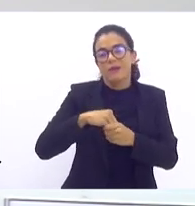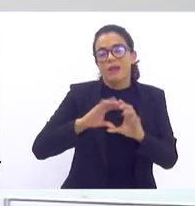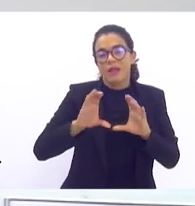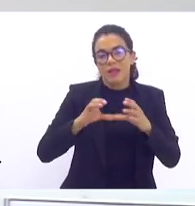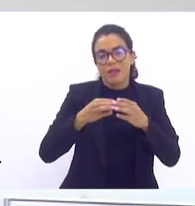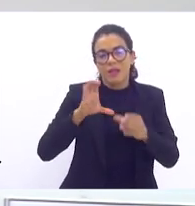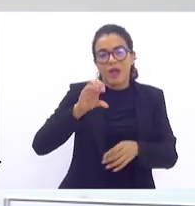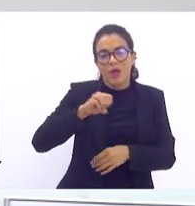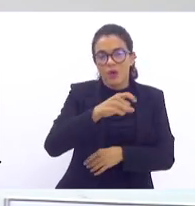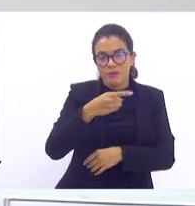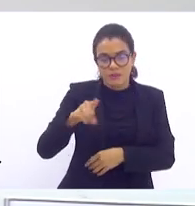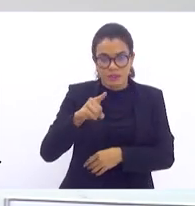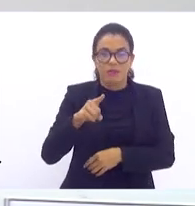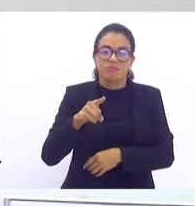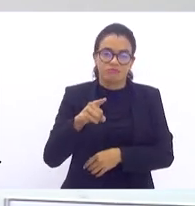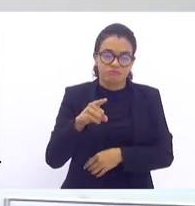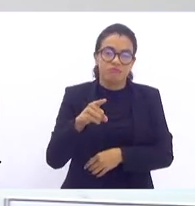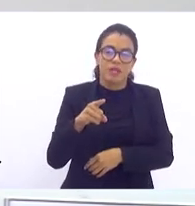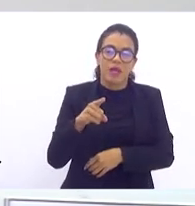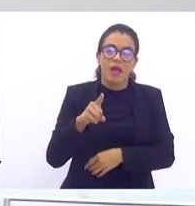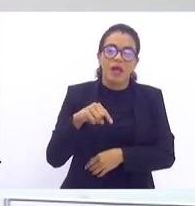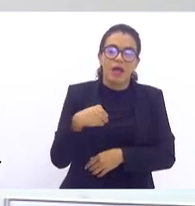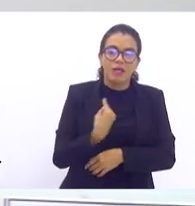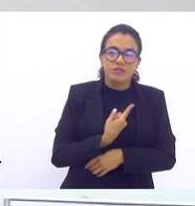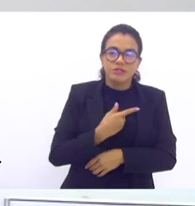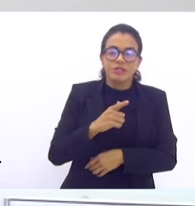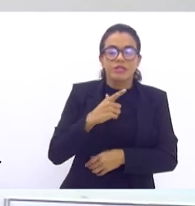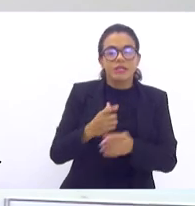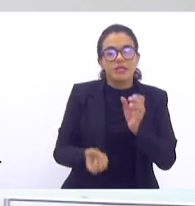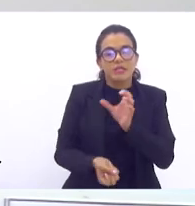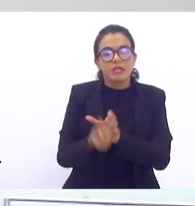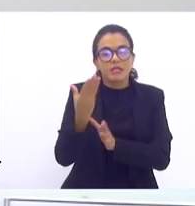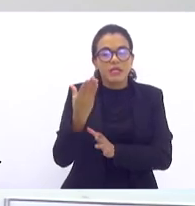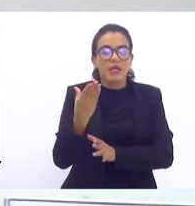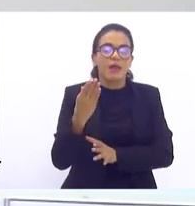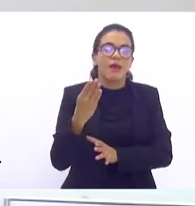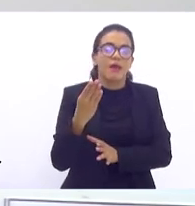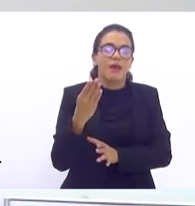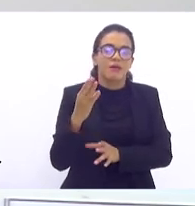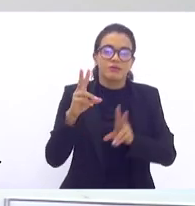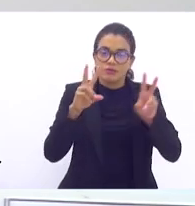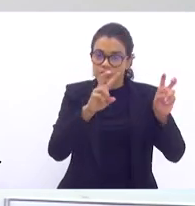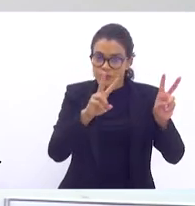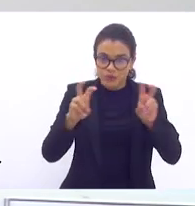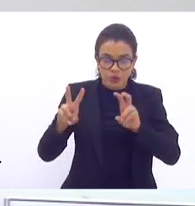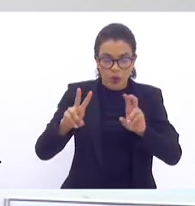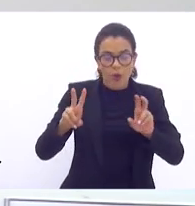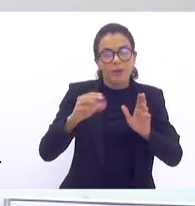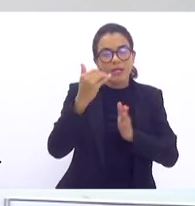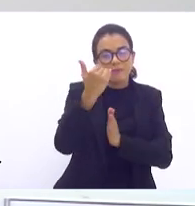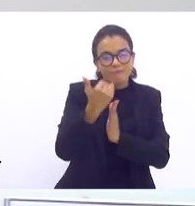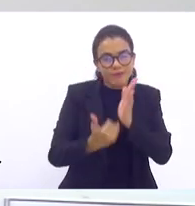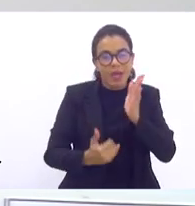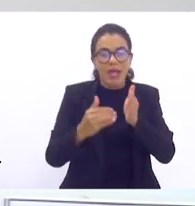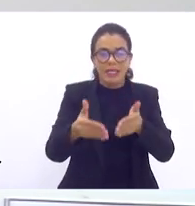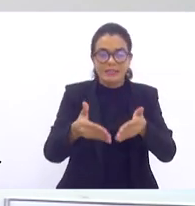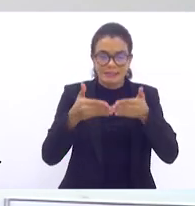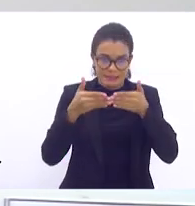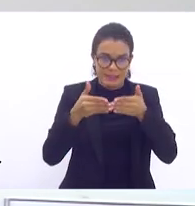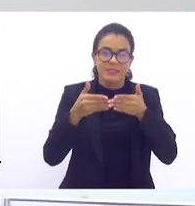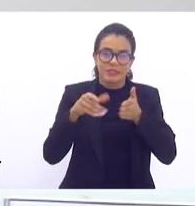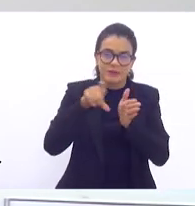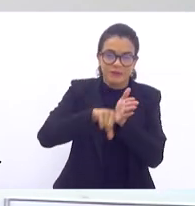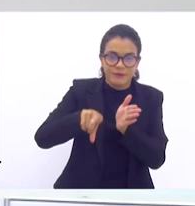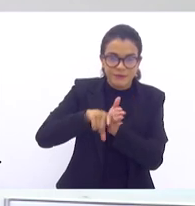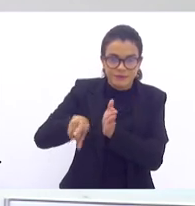comissão de orçamento da gente é criar com relação a essa questão dos incentivos E também o